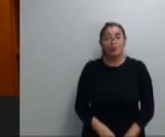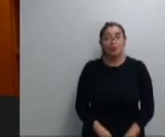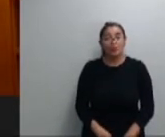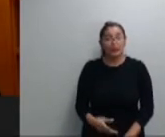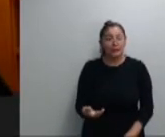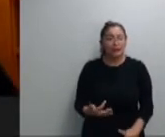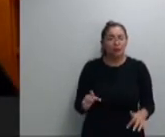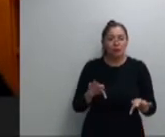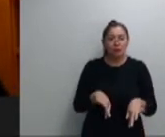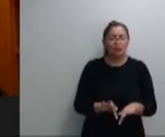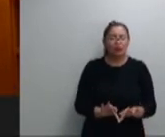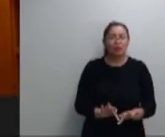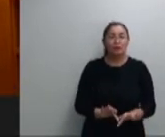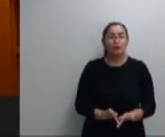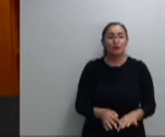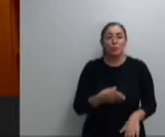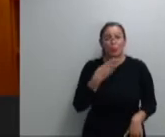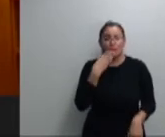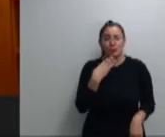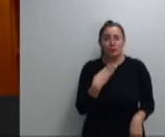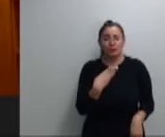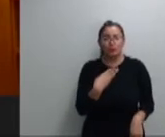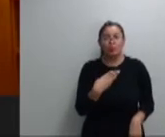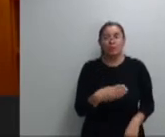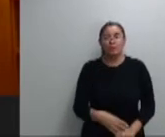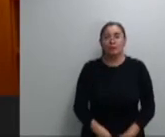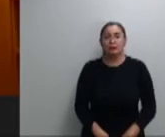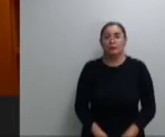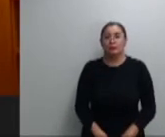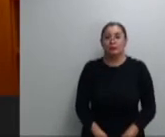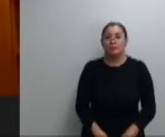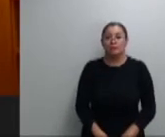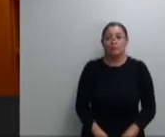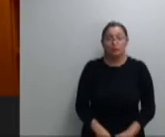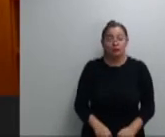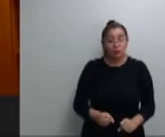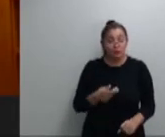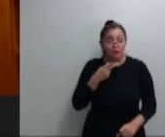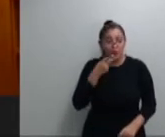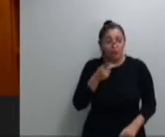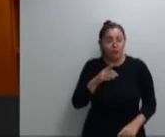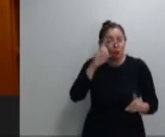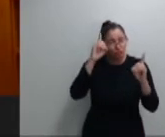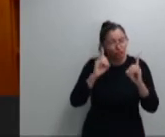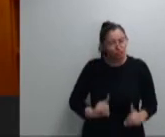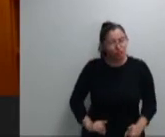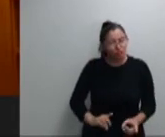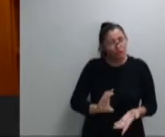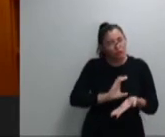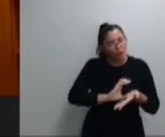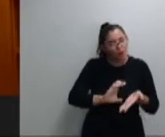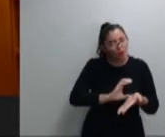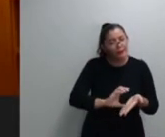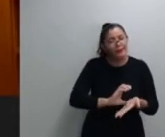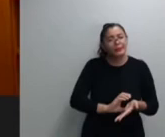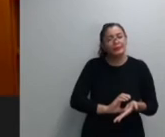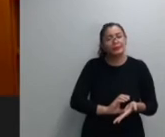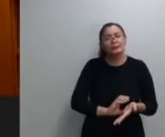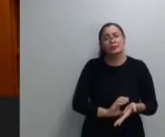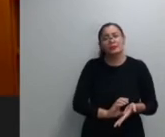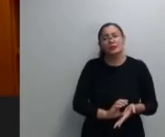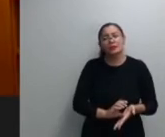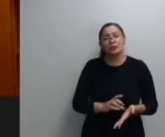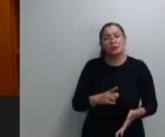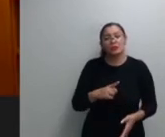com o pedido principal, chamaria assim, que fosse declarado o direito de apurar o crédito do PIS e da COFINS